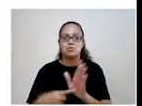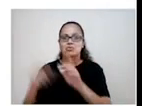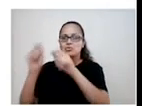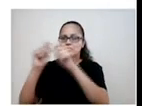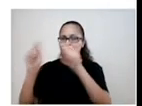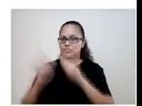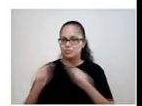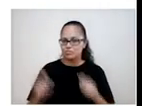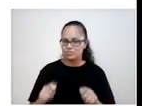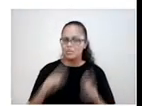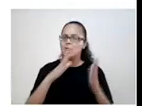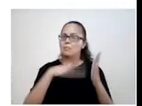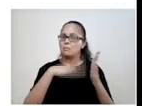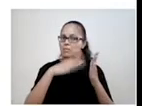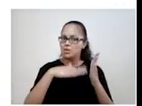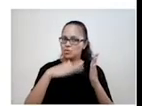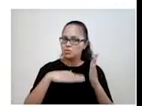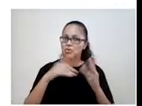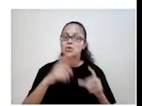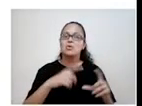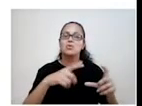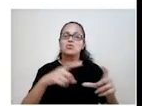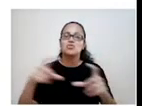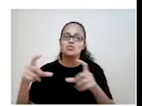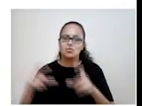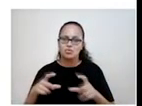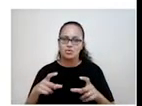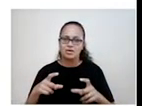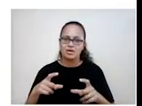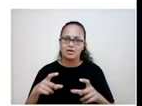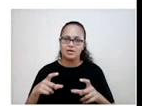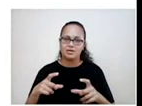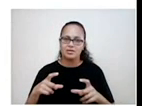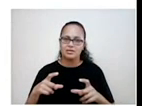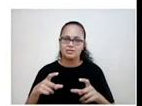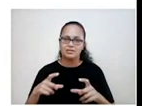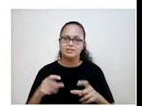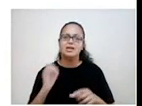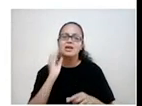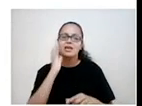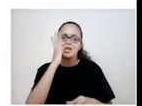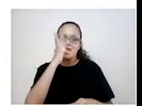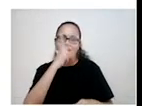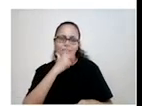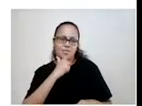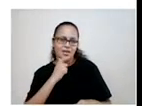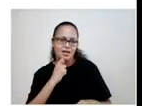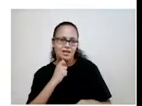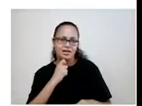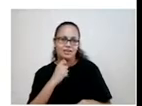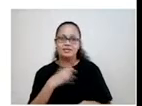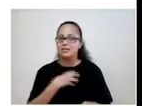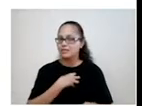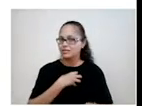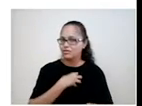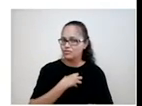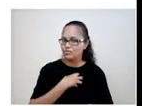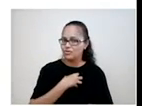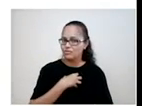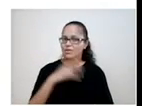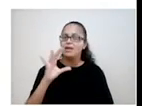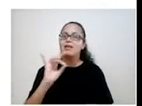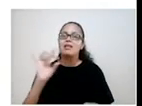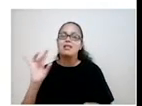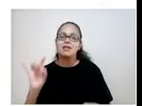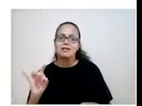ou espaços arquitetônicos o ideal grego de que a beleza resulta do equilíbrio das formas e de que cada obra